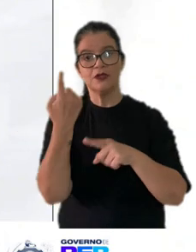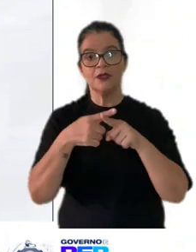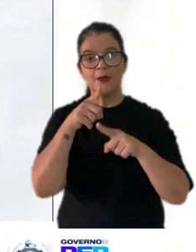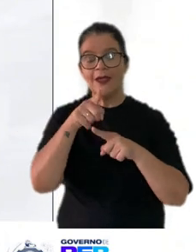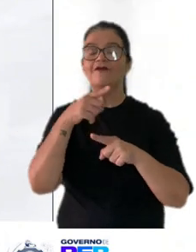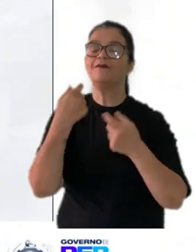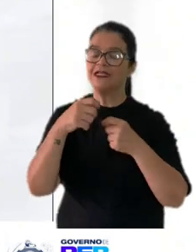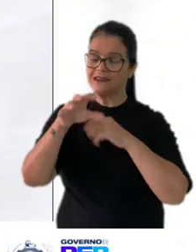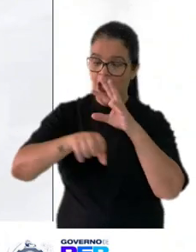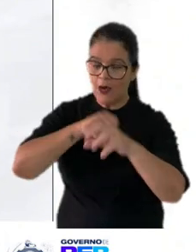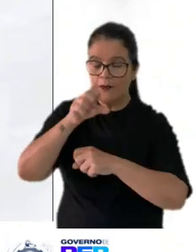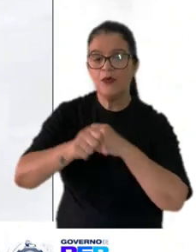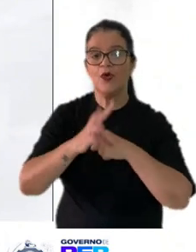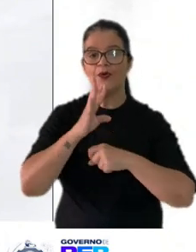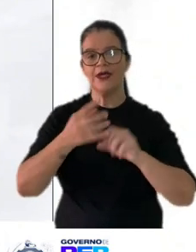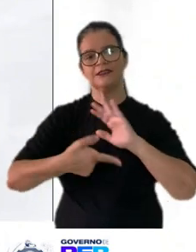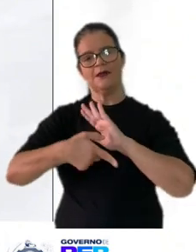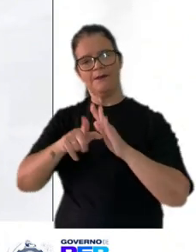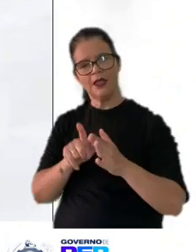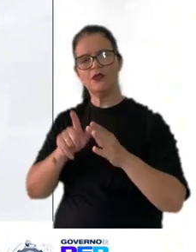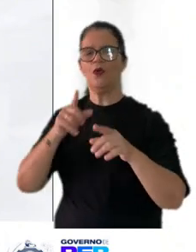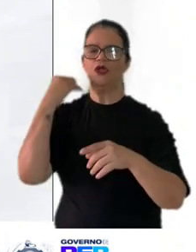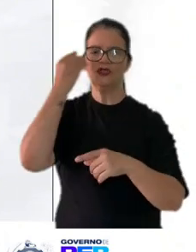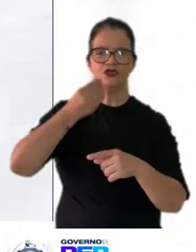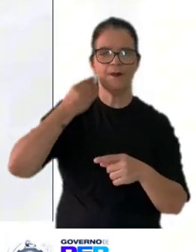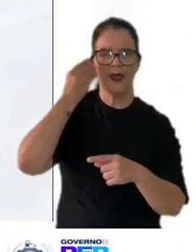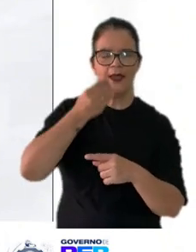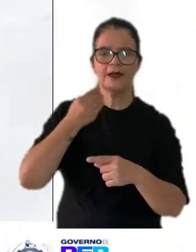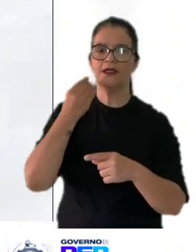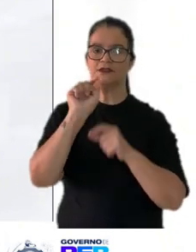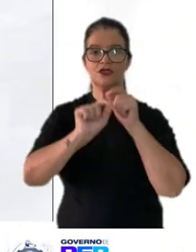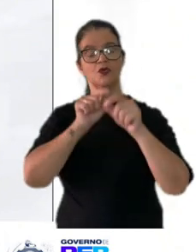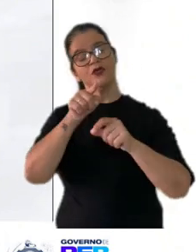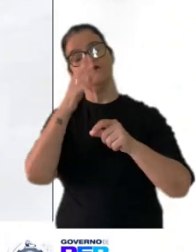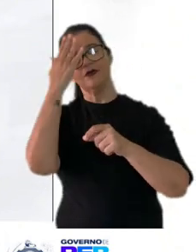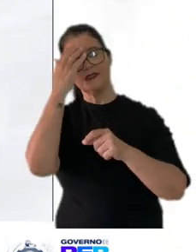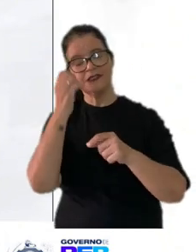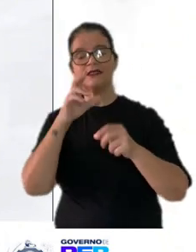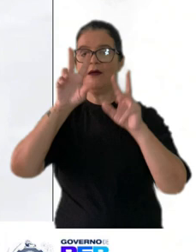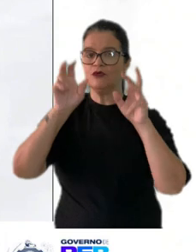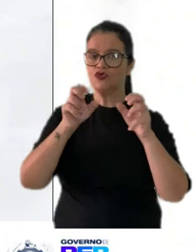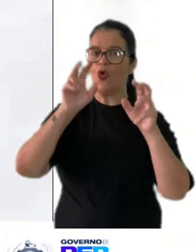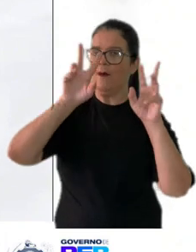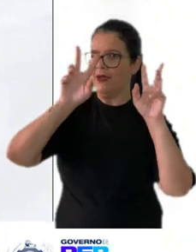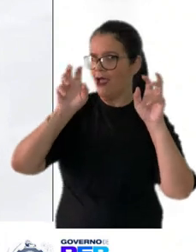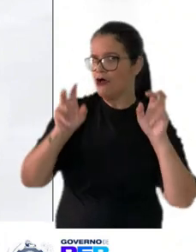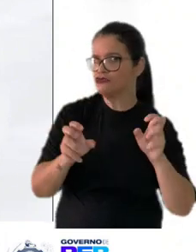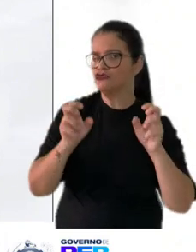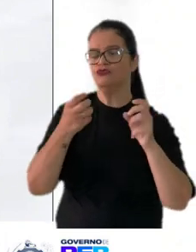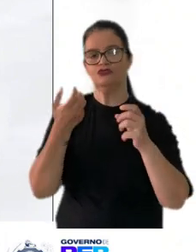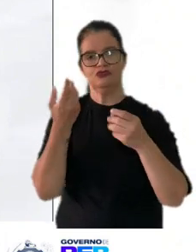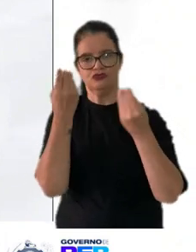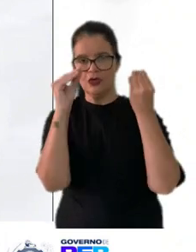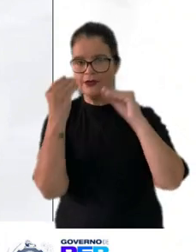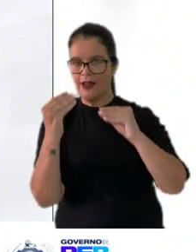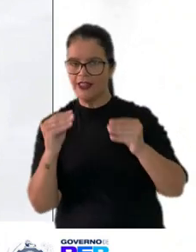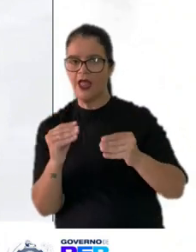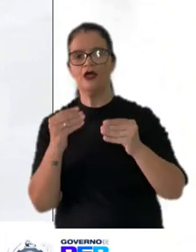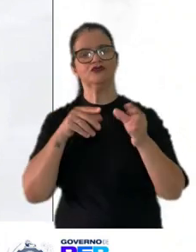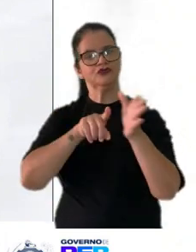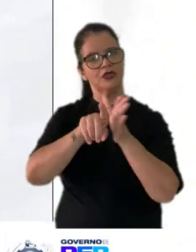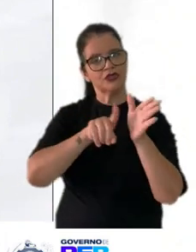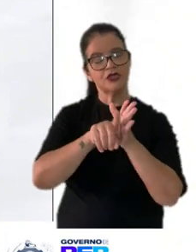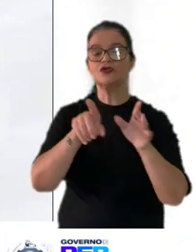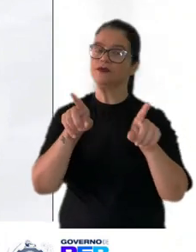seu conhecimento prévio das suas experiências o que você sabe sobre os assuntos tratados nas questões e também